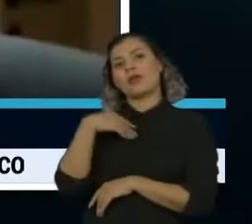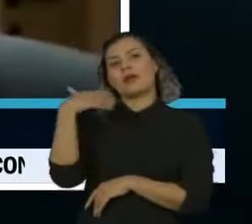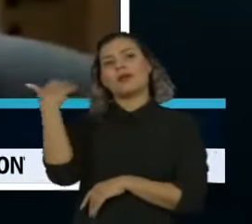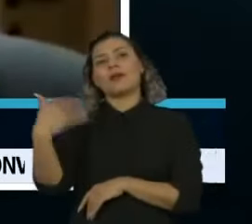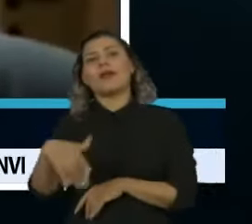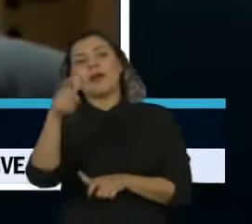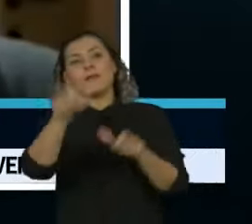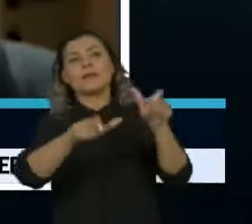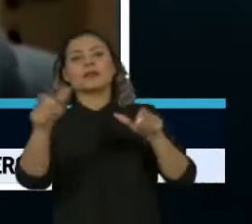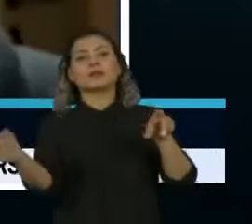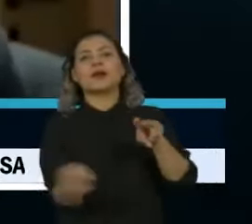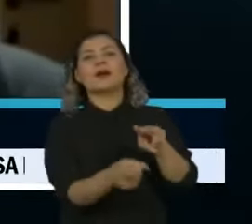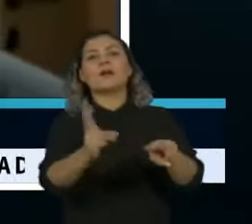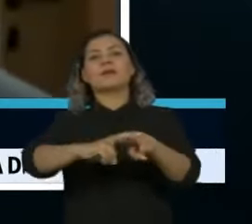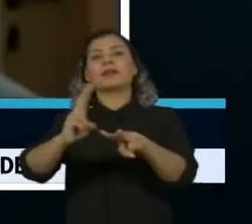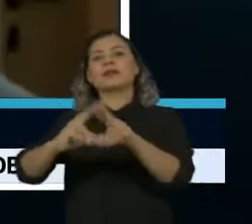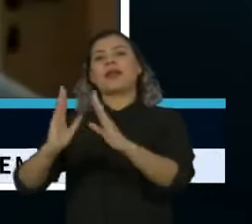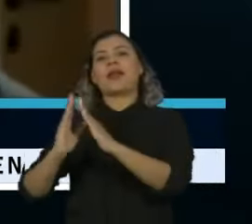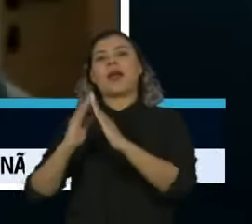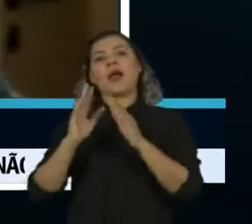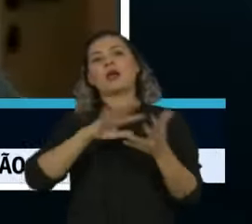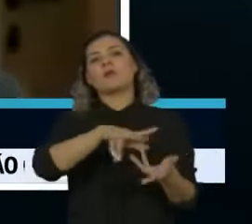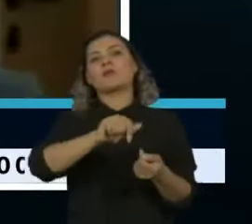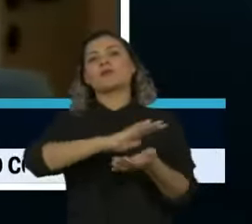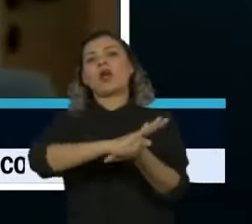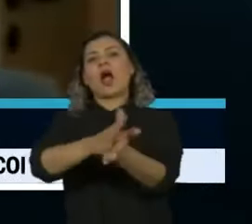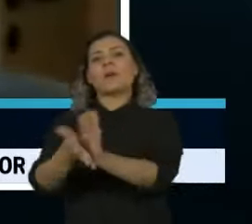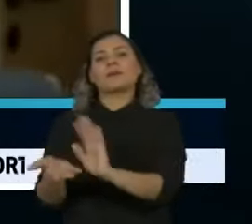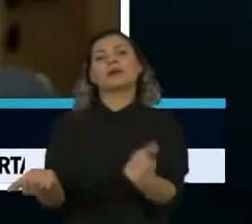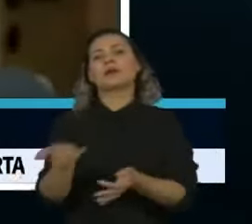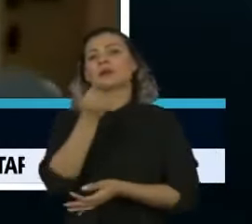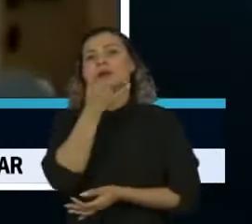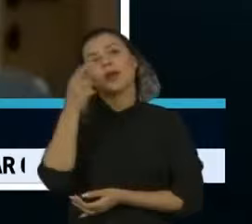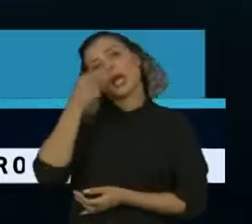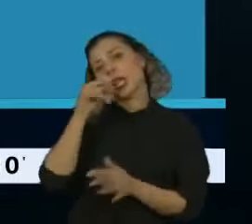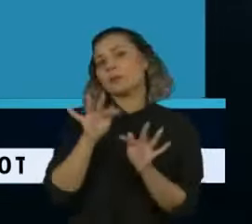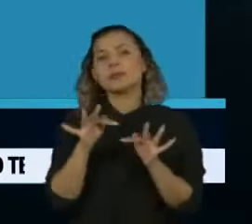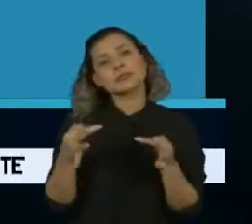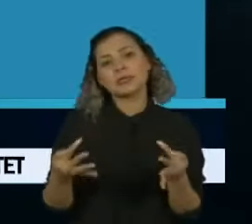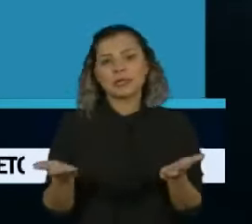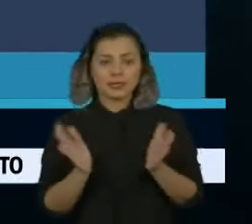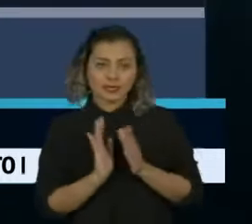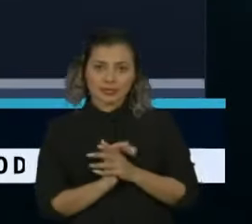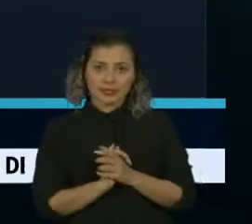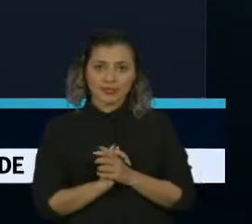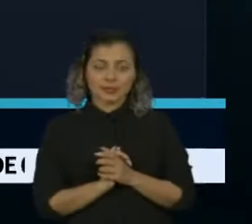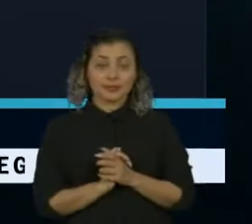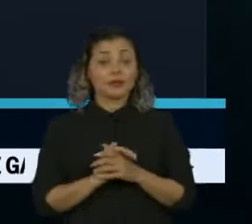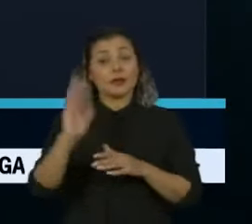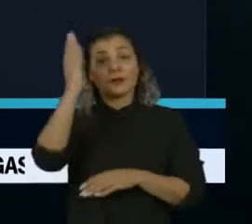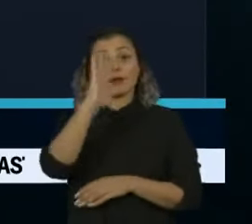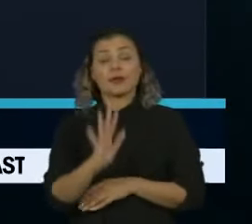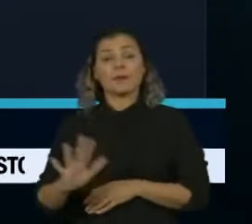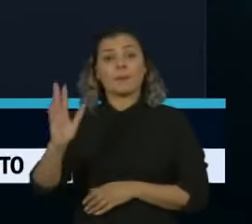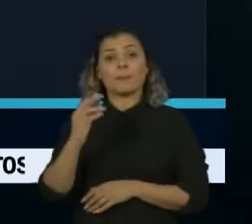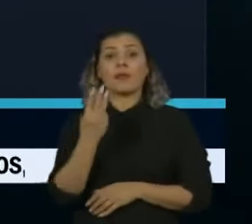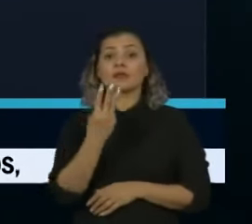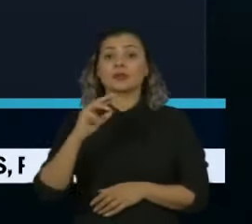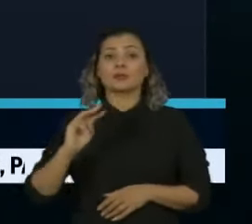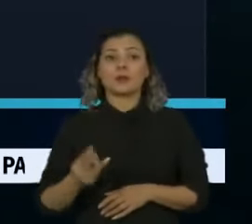as pessoas dentro de casa. Pra achar que o mundo tá acabando. Pô, é só uma gripezinha, irmão. O Brasil registrou hoje mais de